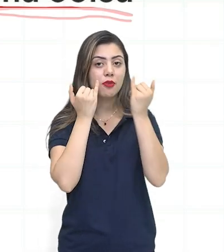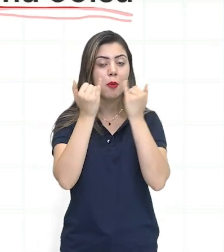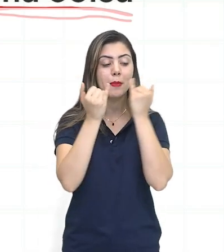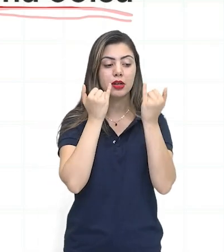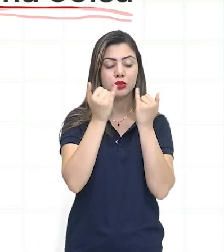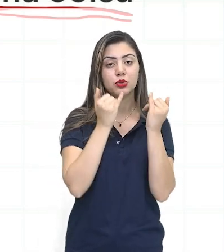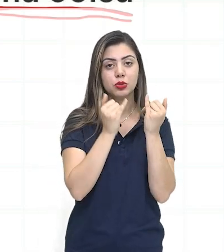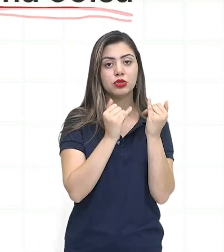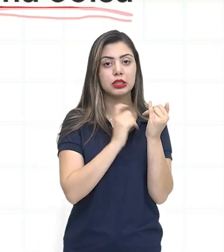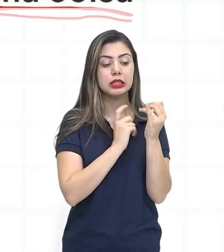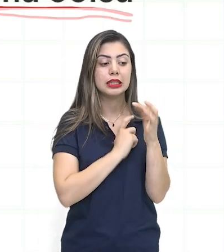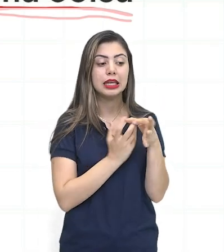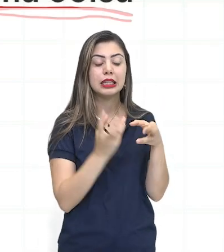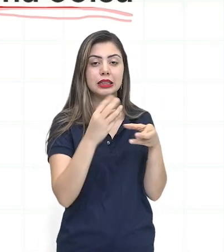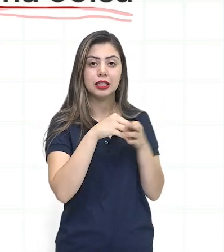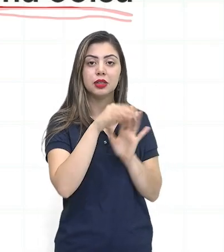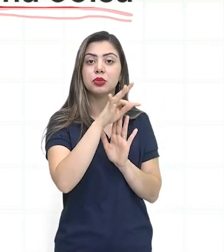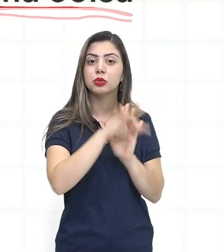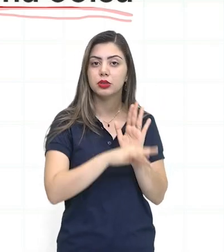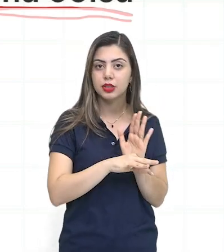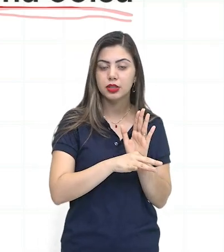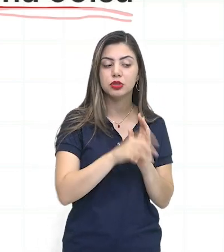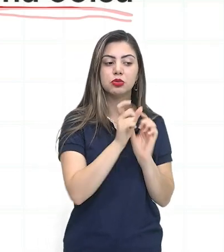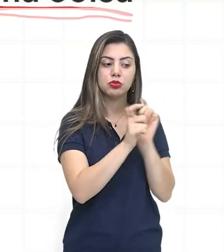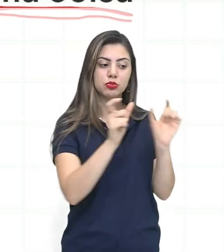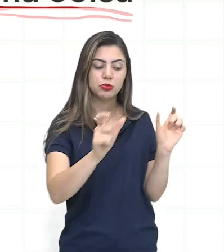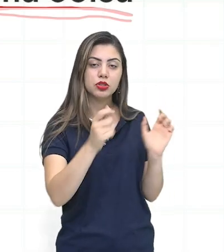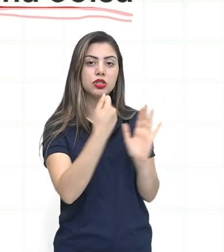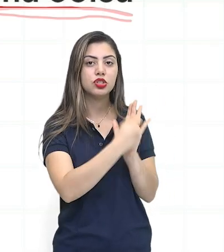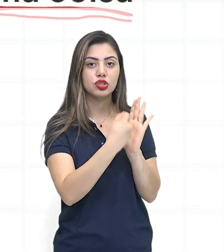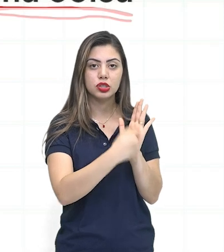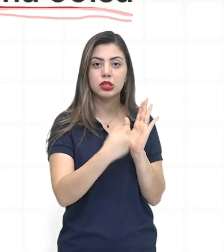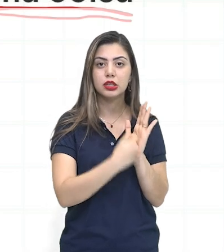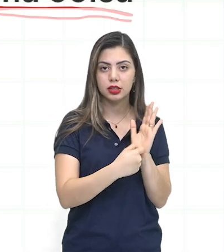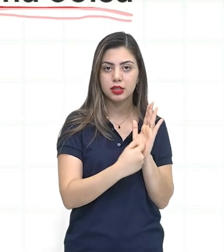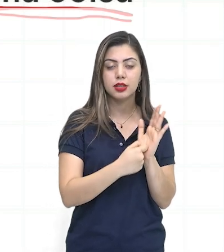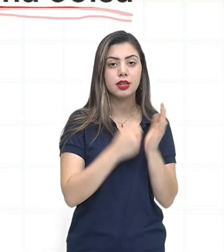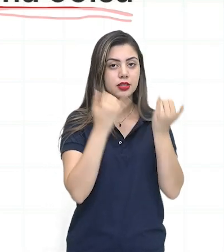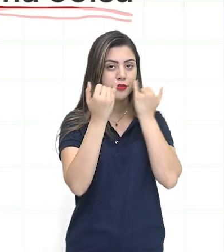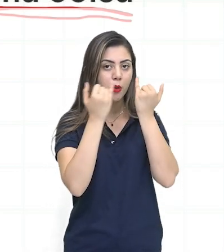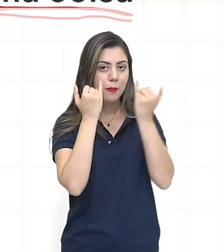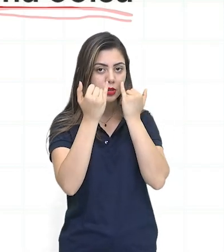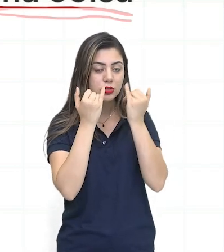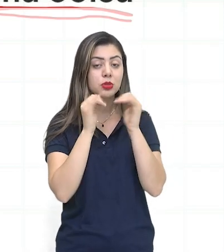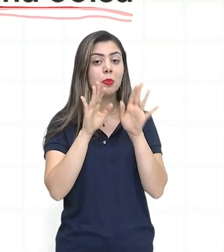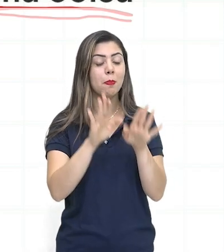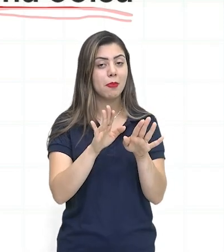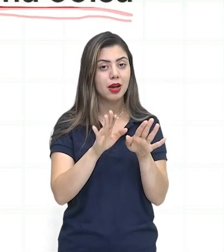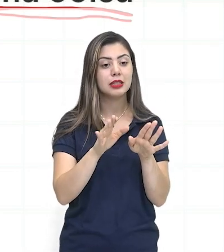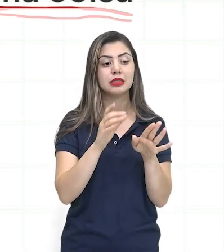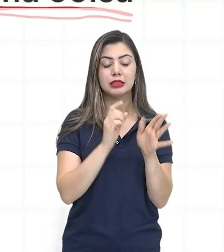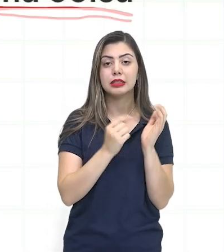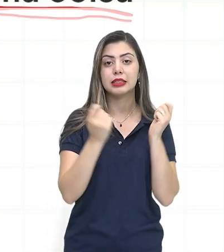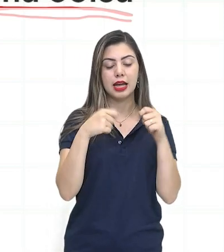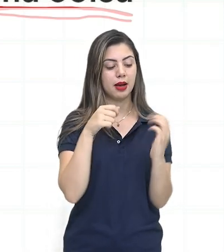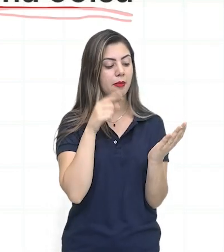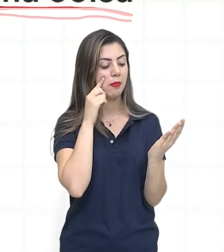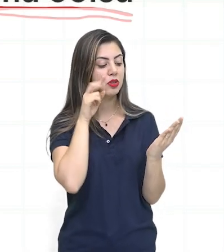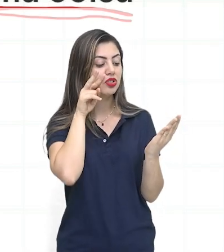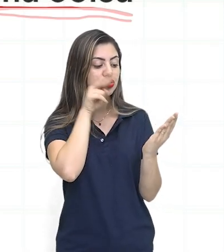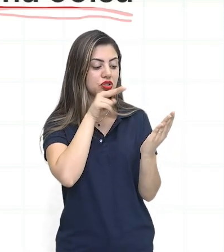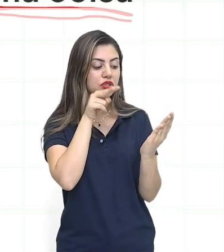as informações que estão claramente descritas ali, as informações explícitas, que estão à mostra, que você